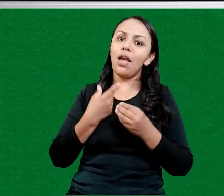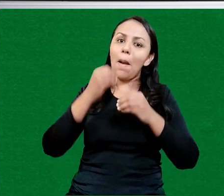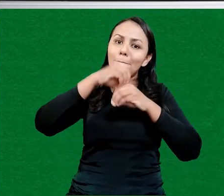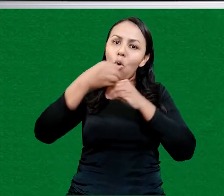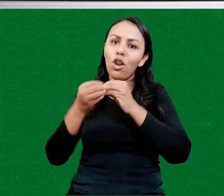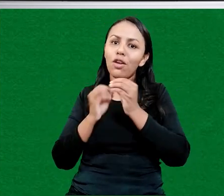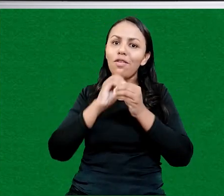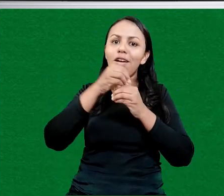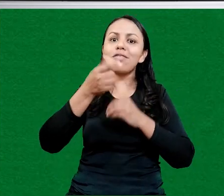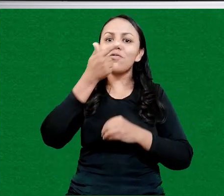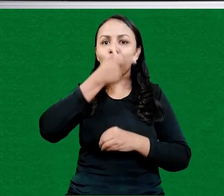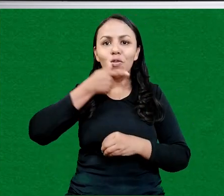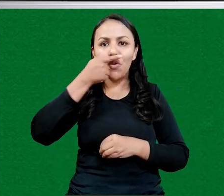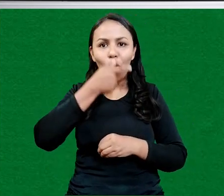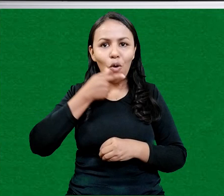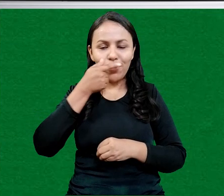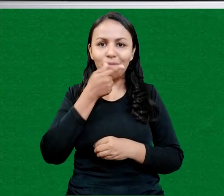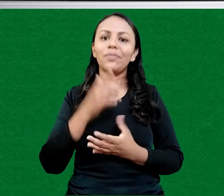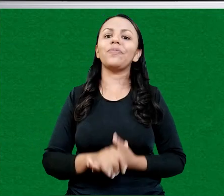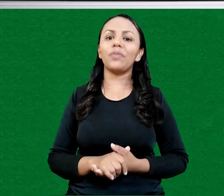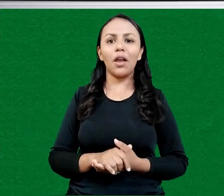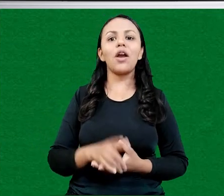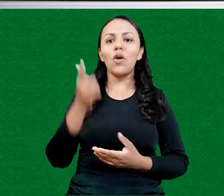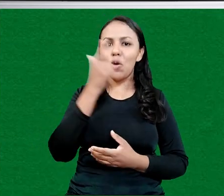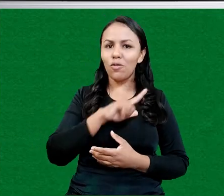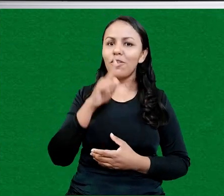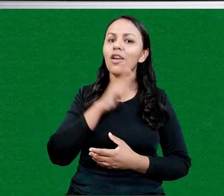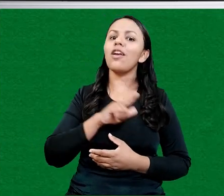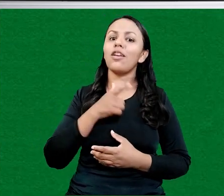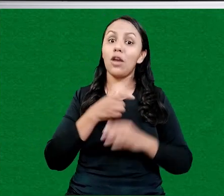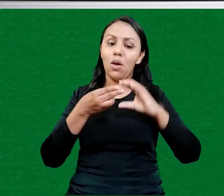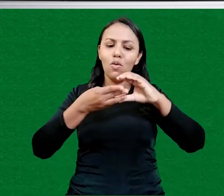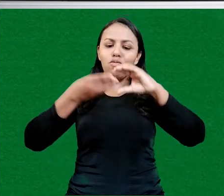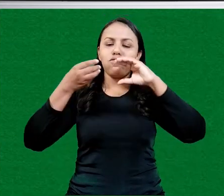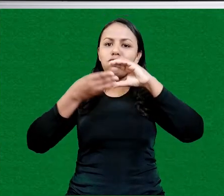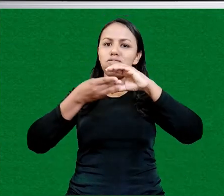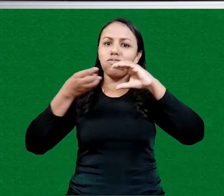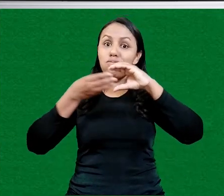moléculas de glicose, para que nós tenhamos ali o funcionamento na mitocôndria e a